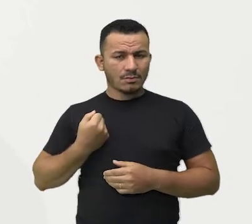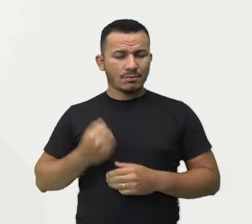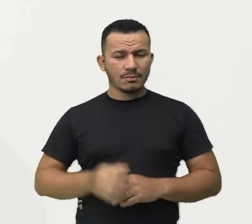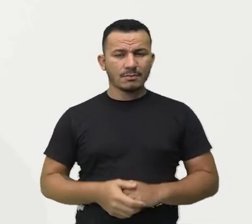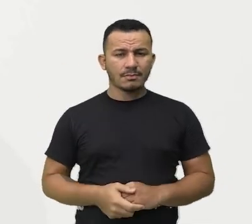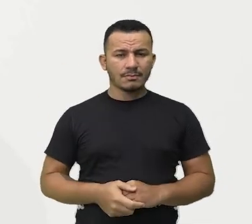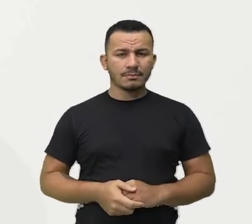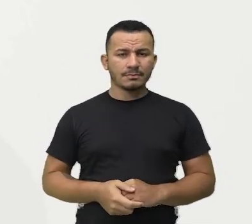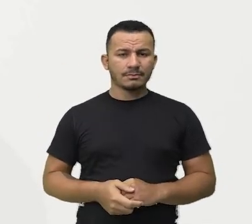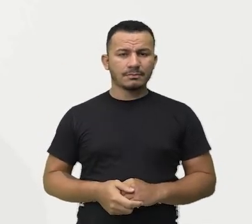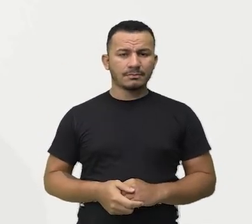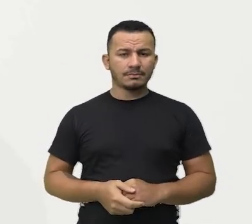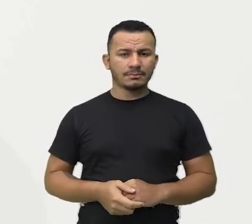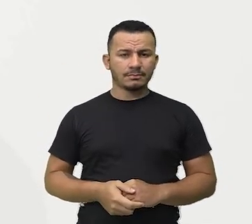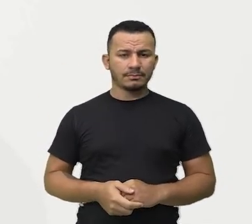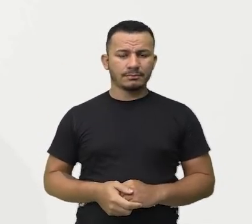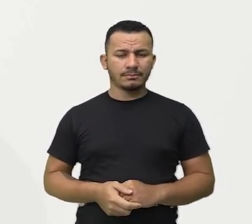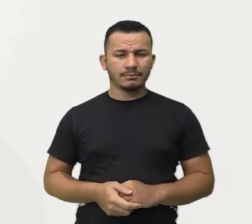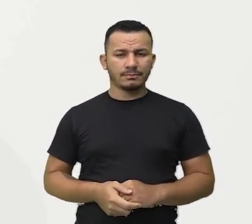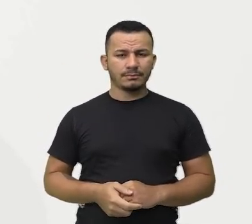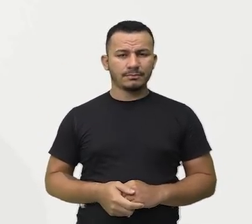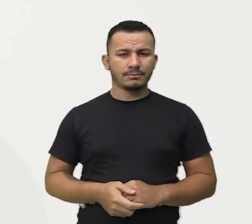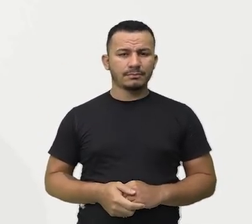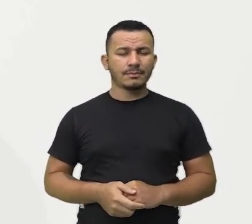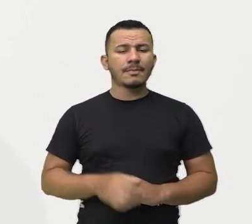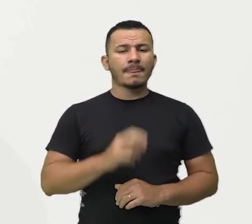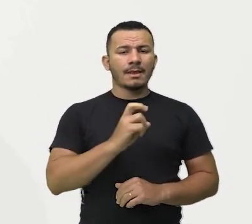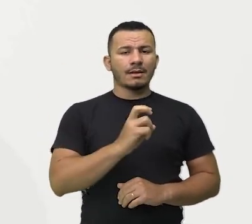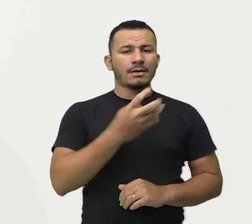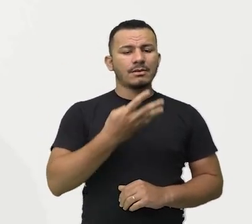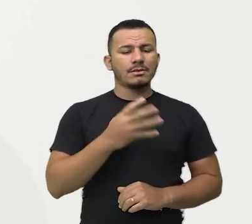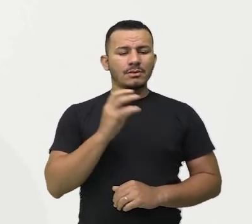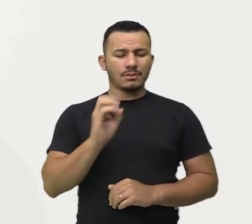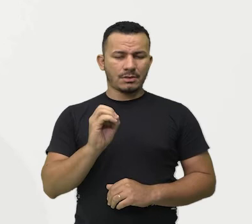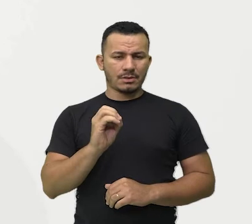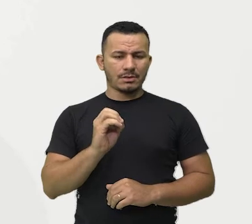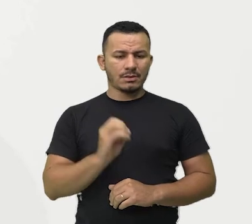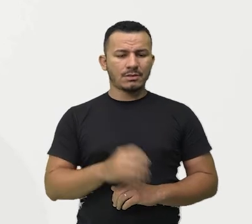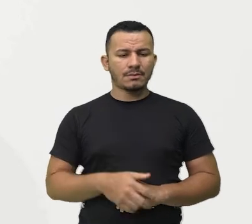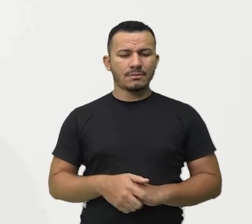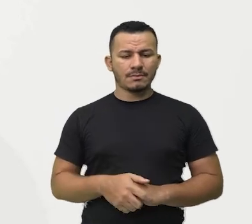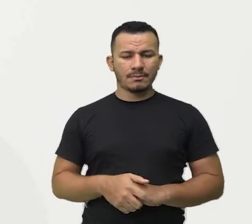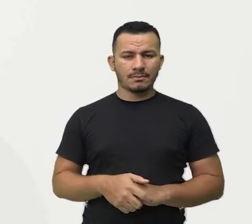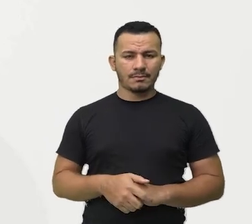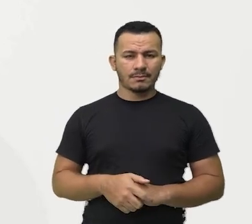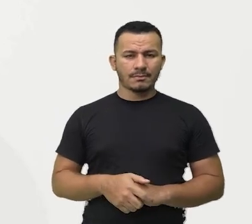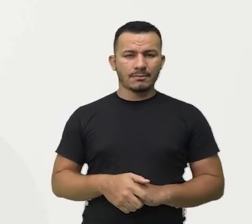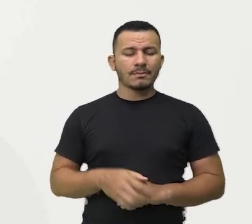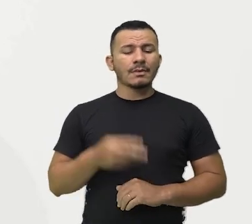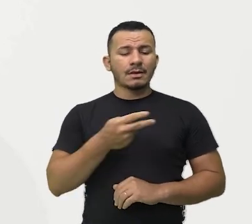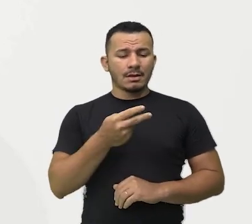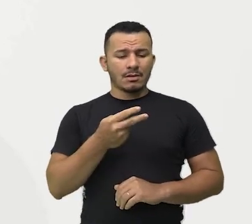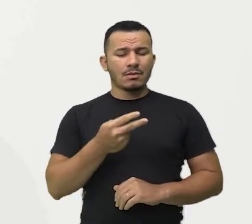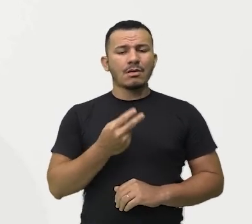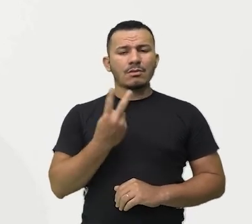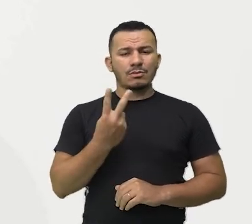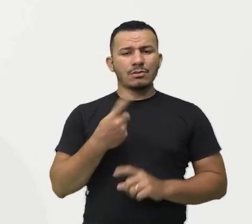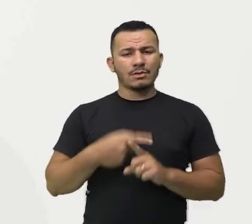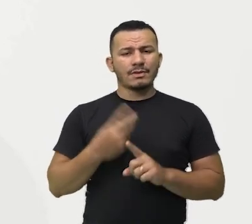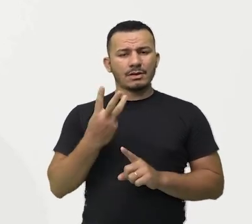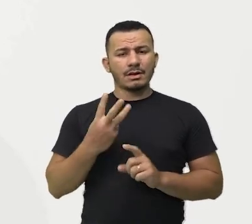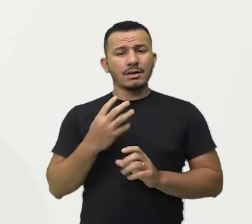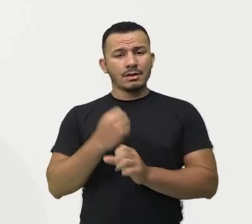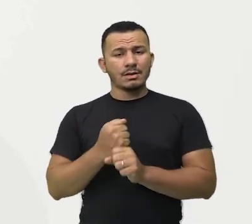gente não sabe. Repete a letra R, ó. Aí vai ficar o seguinte, ó, 540, que